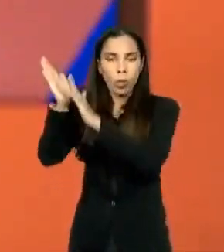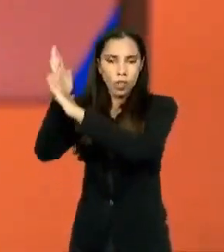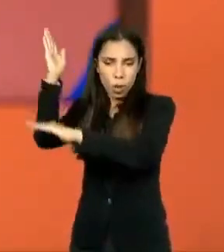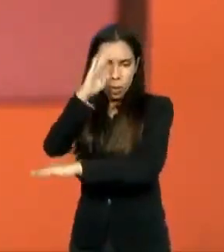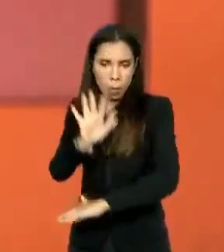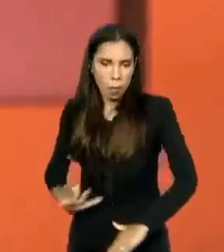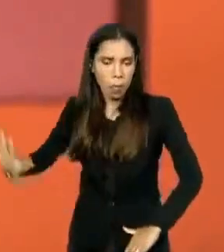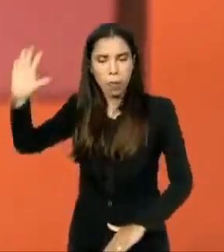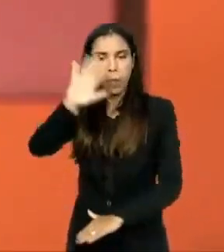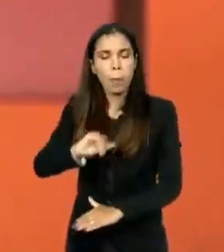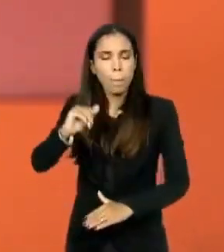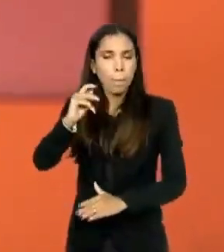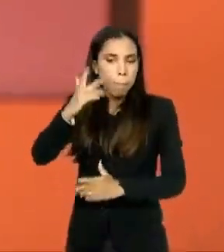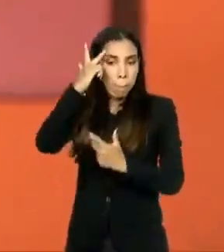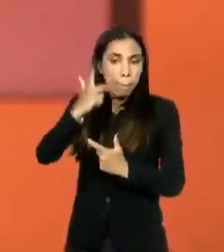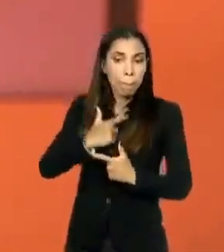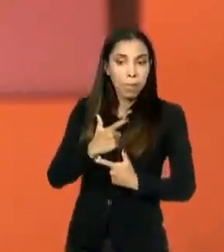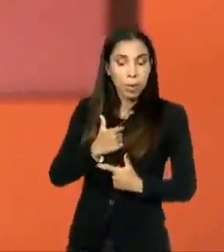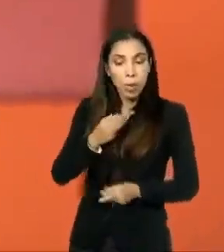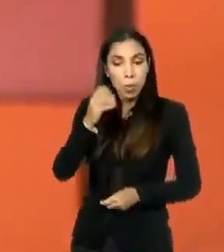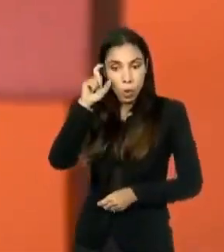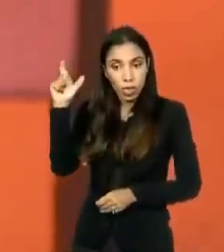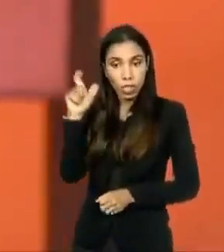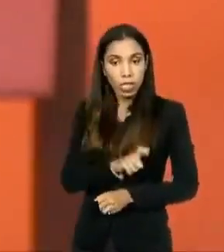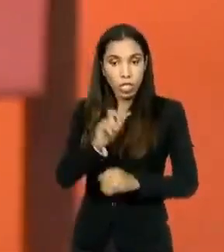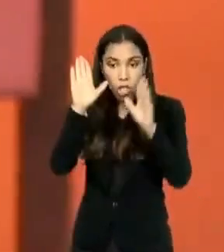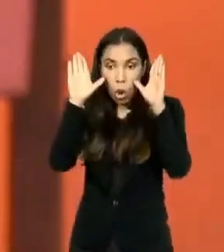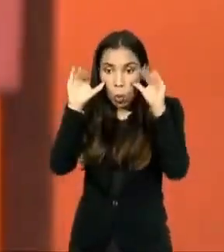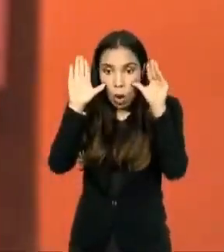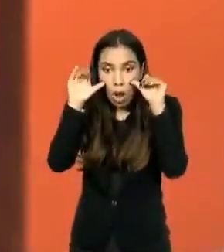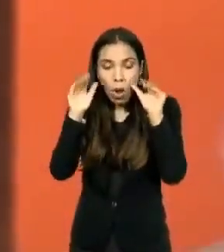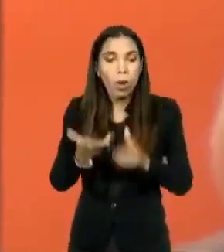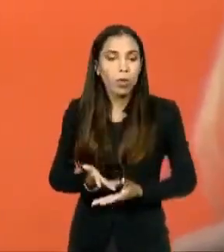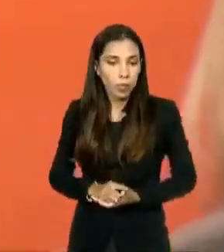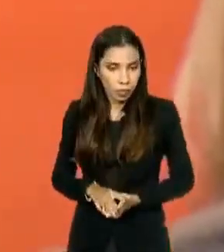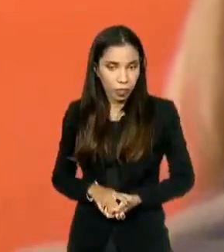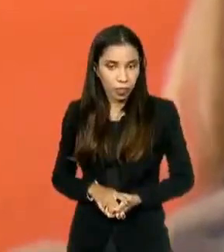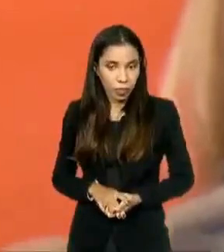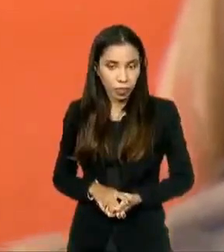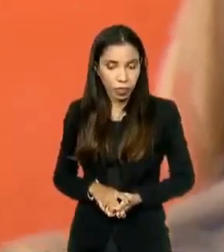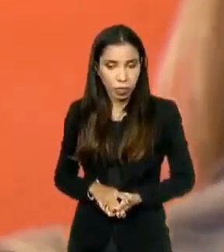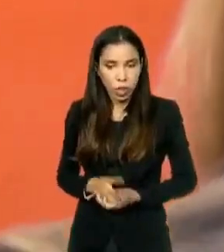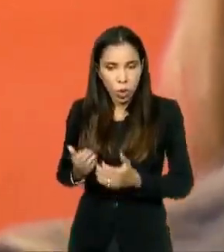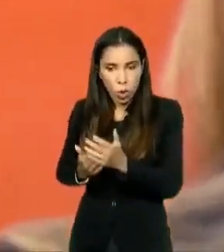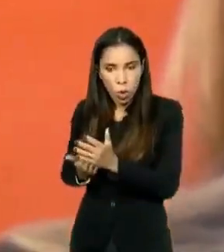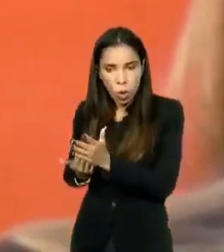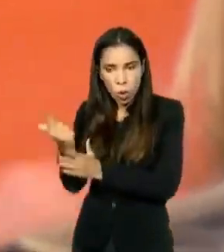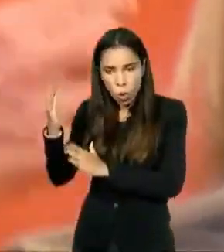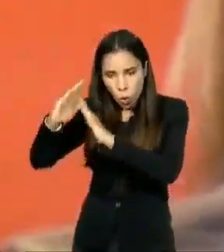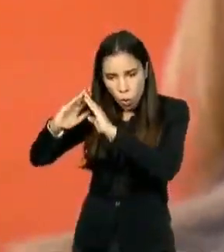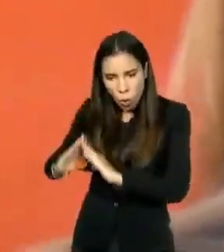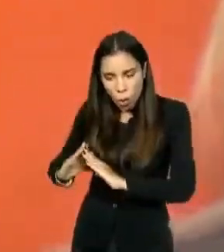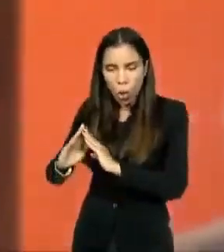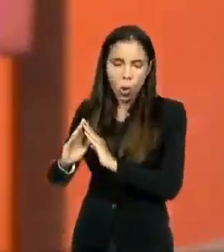e isso, para mim, é interessante, é uma curiosidade. Então, ele comprou um barraco. Ele morava ali